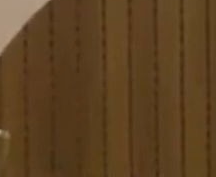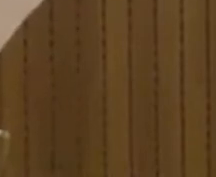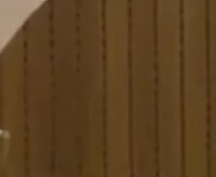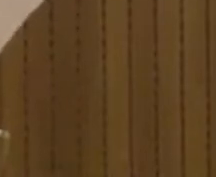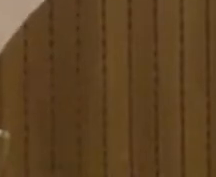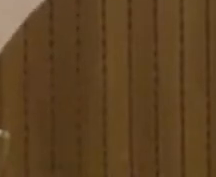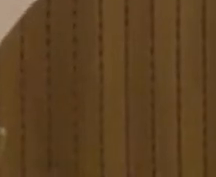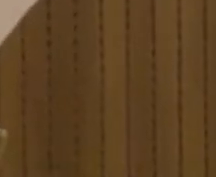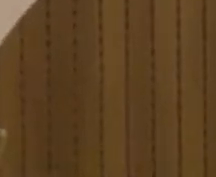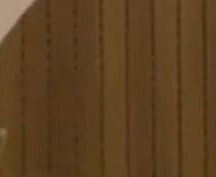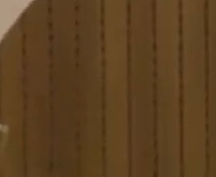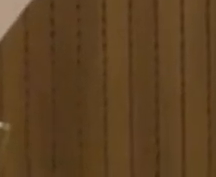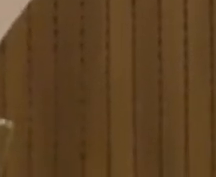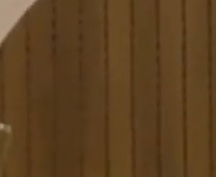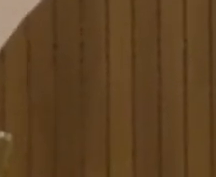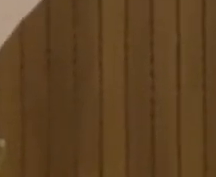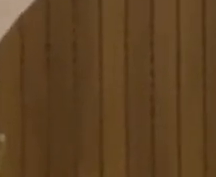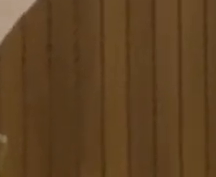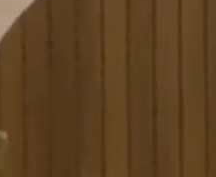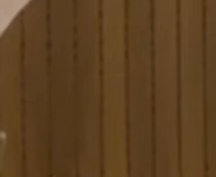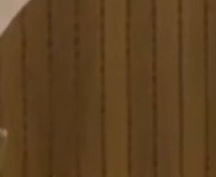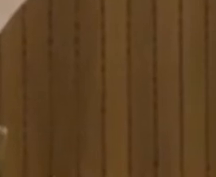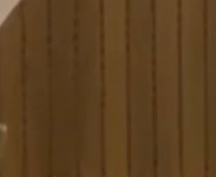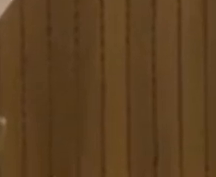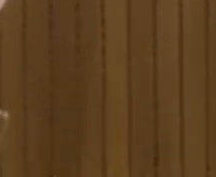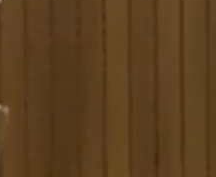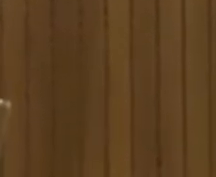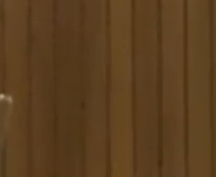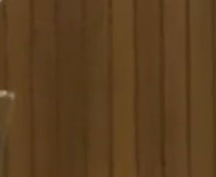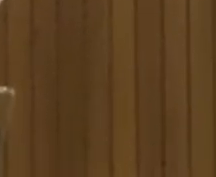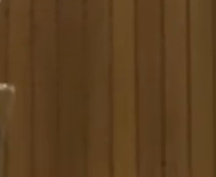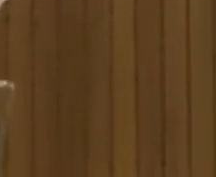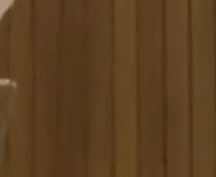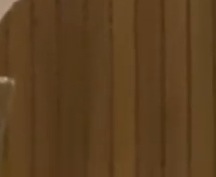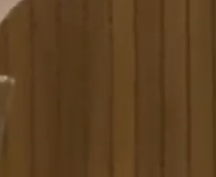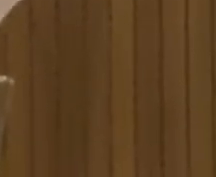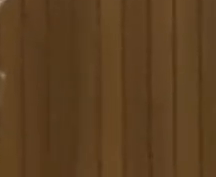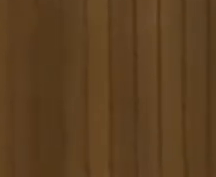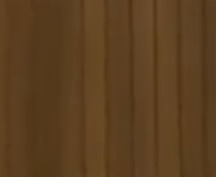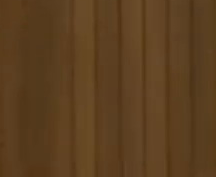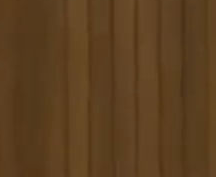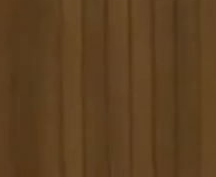Sua Excelência, o Senhor Procurador-Geral da Justiça Militar, Dr. Antônio Pereira Duarte.